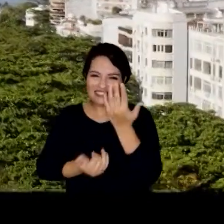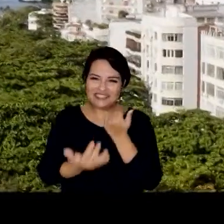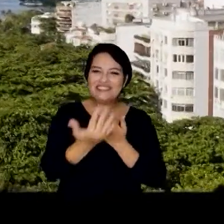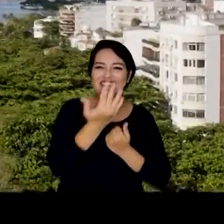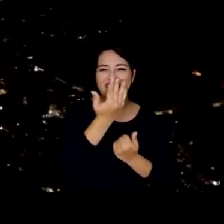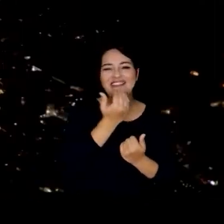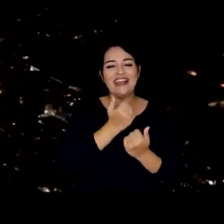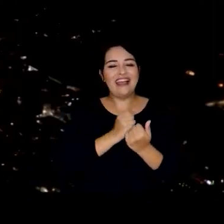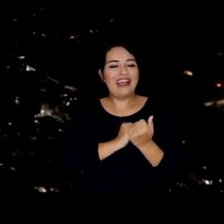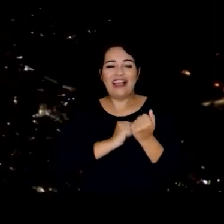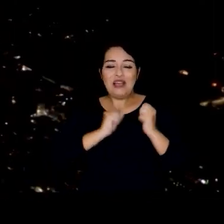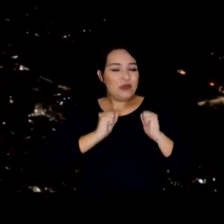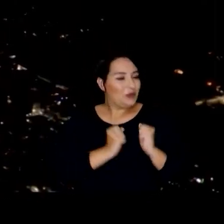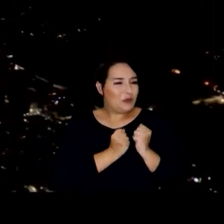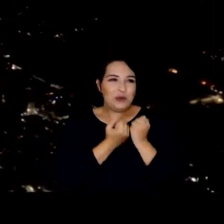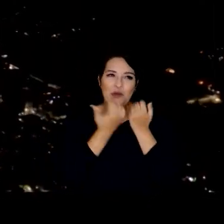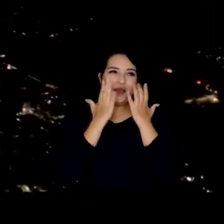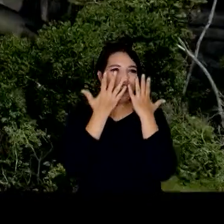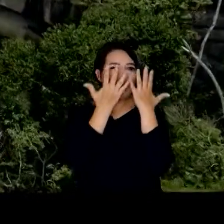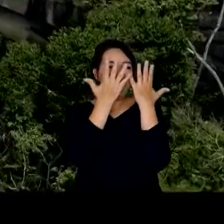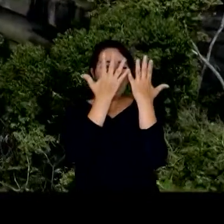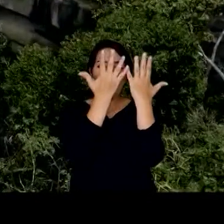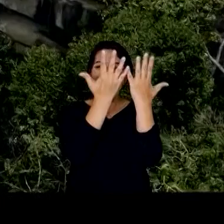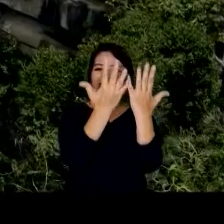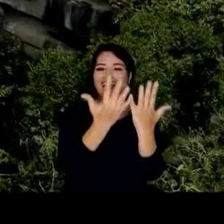Rio de Janeiro, vem se